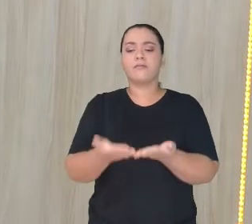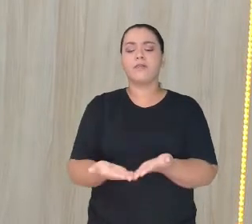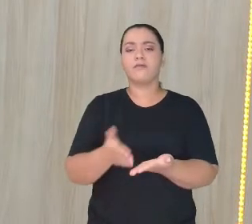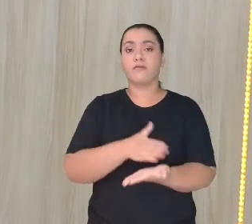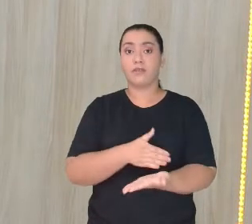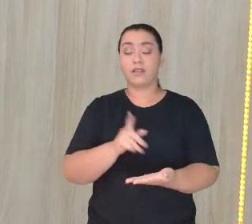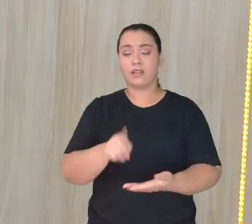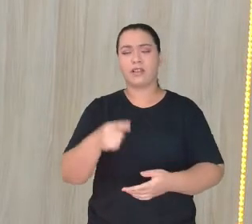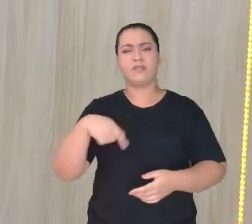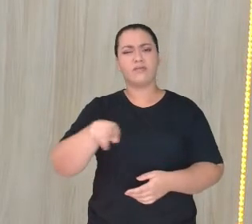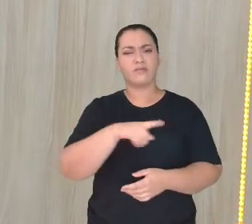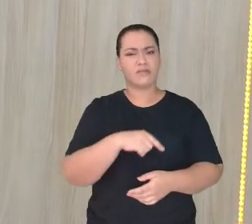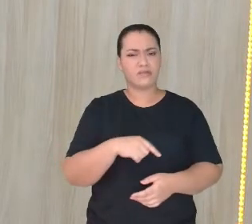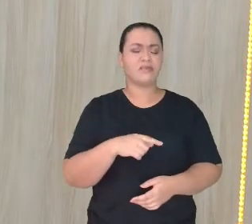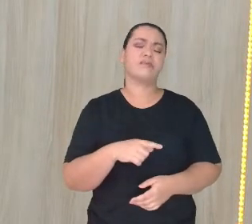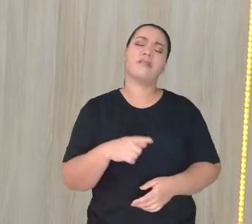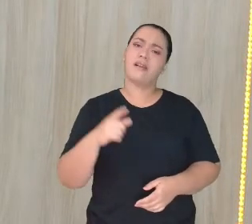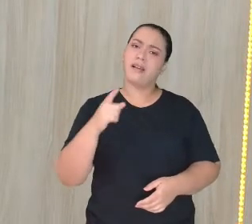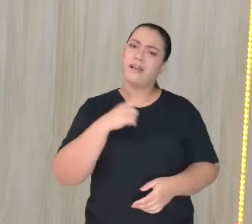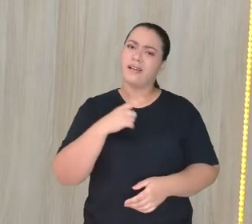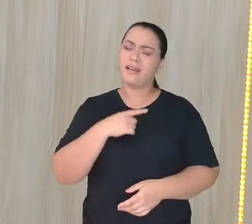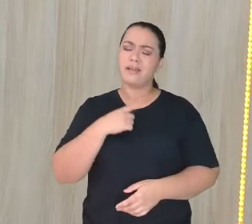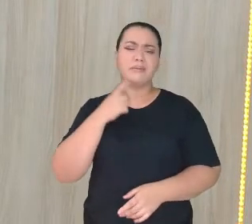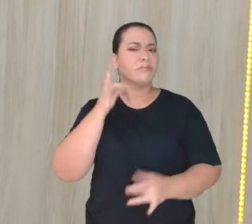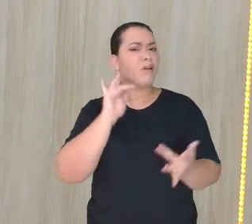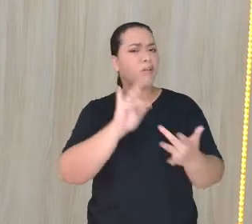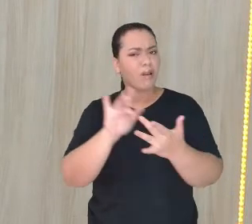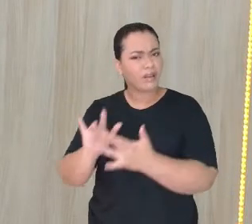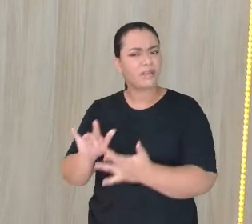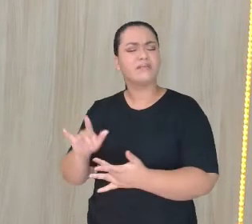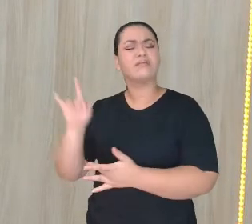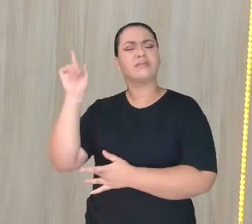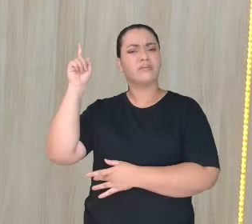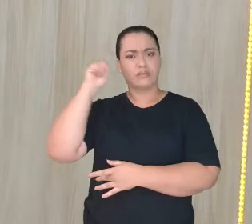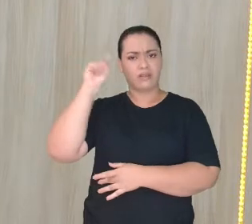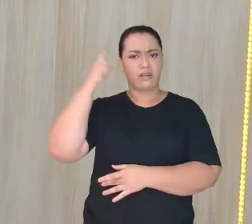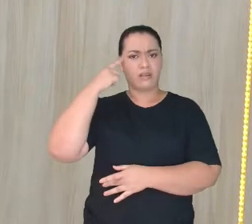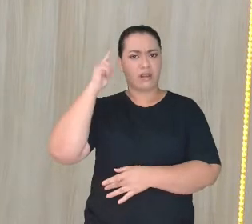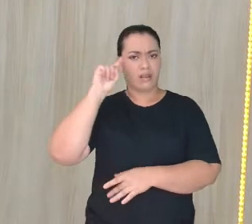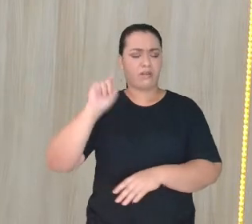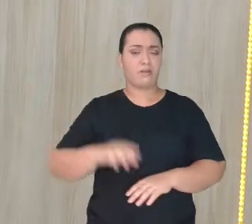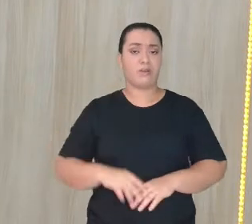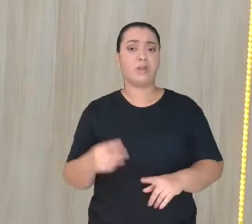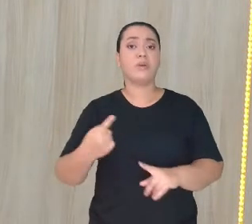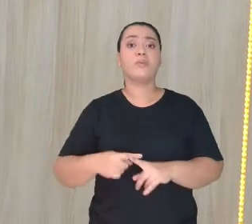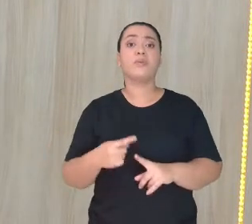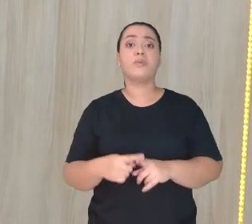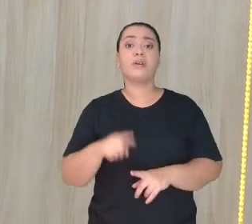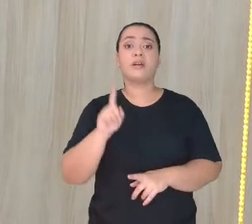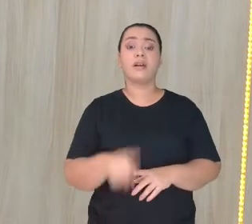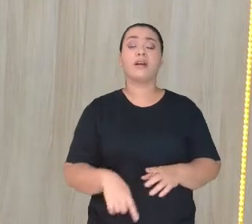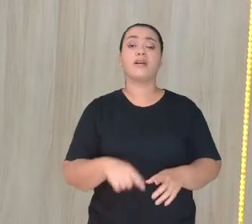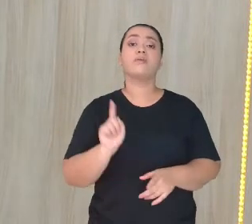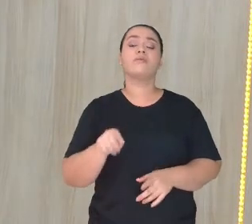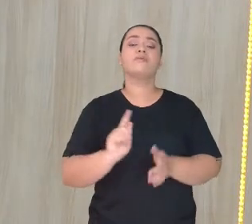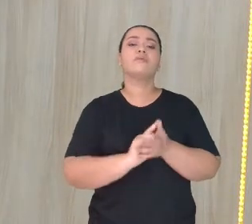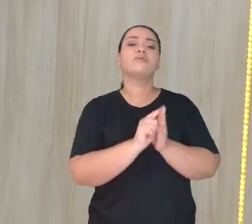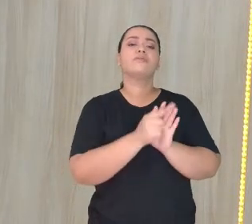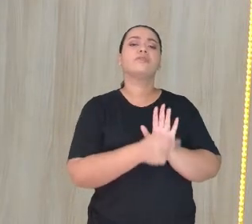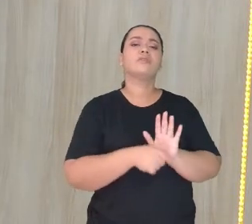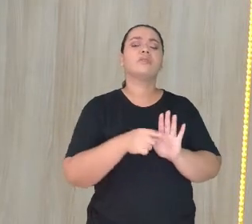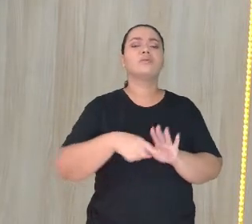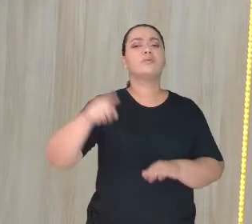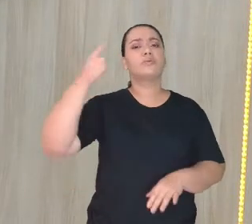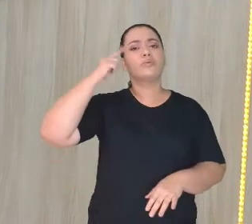vocês convivem, com os quais vocês convivem diariamente, não só vocês, como a gente. Por quê? Porque são gêneros cotidianos, são gêneros